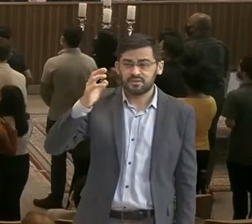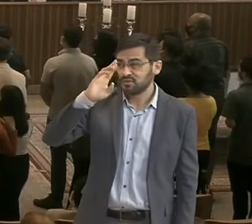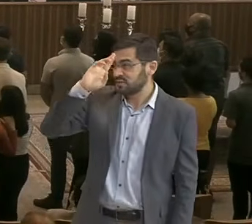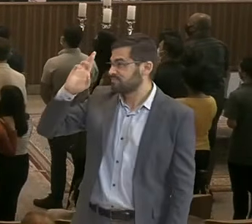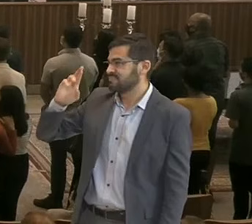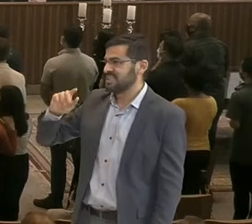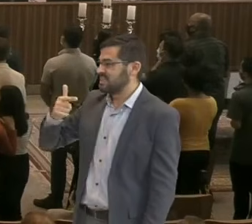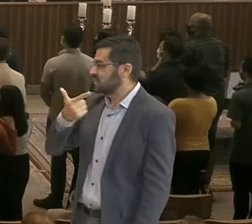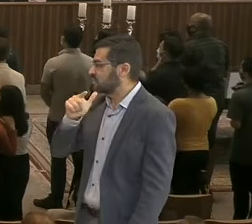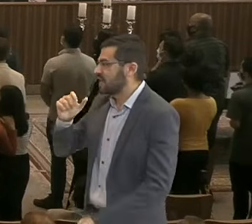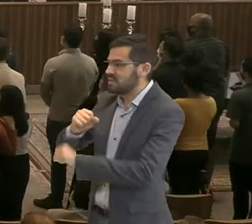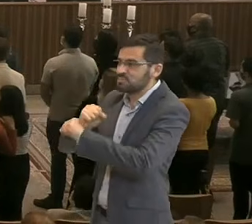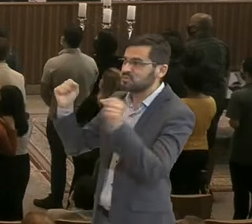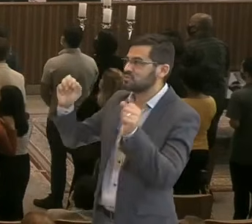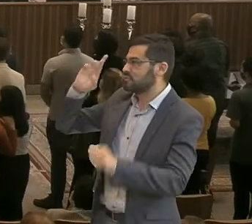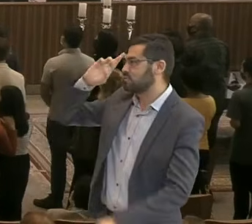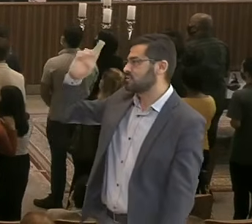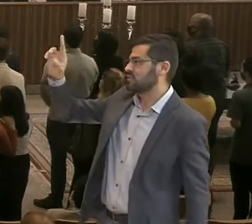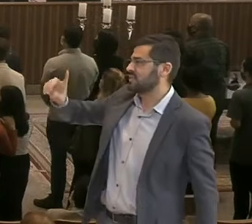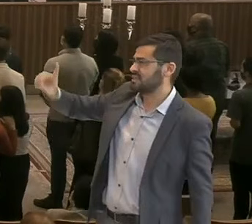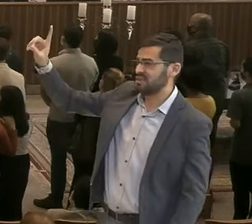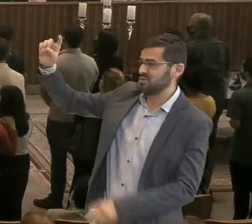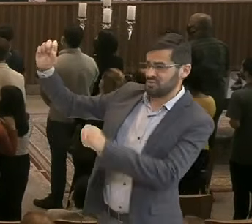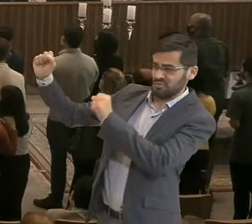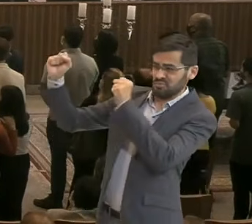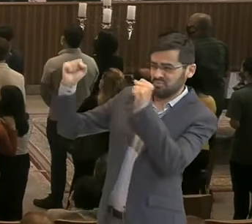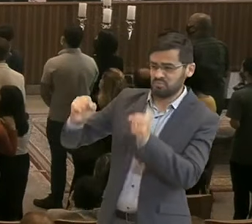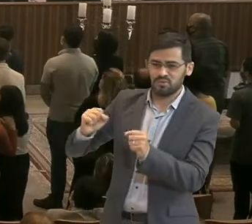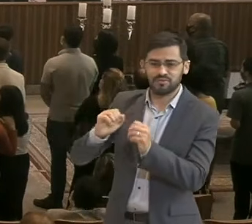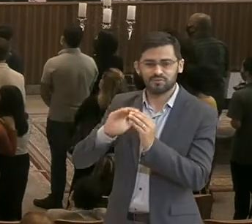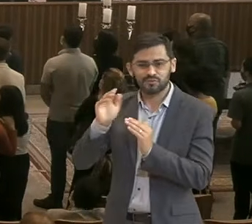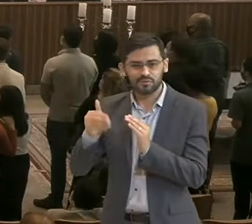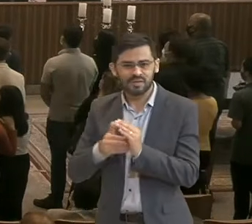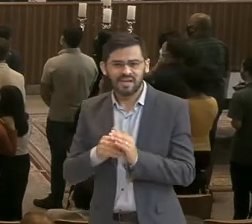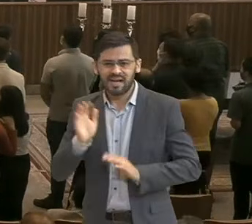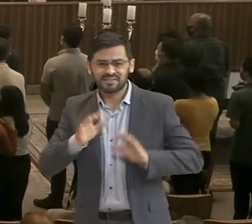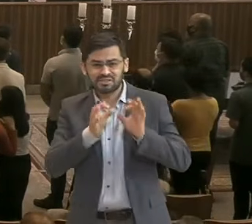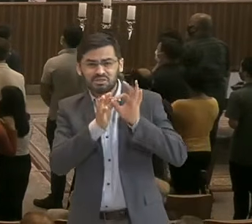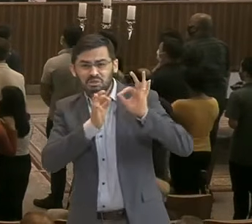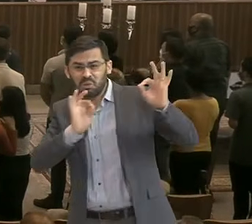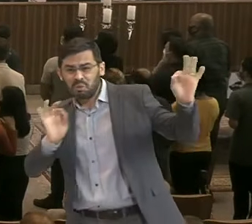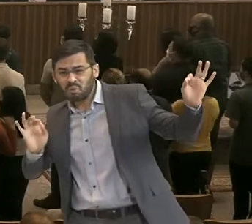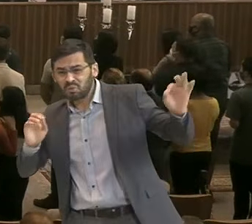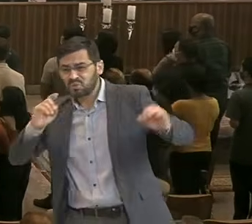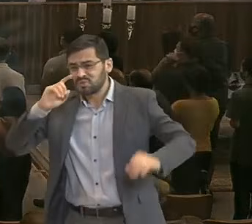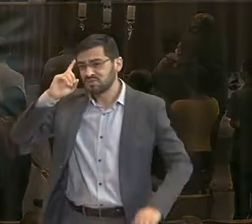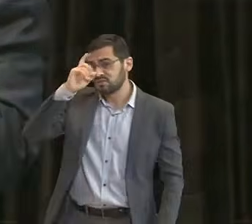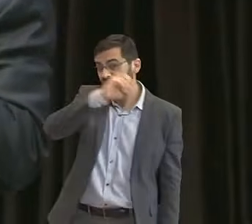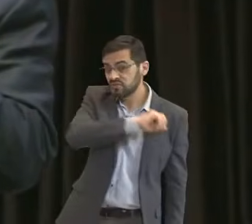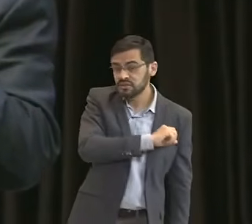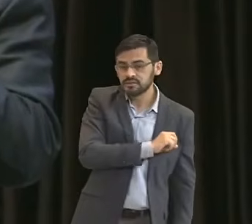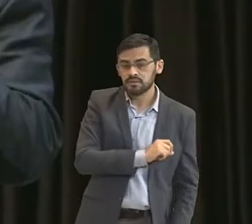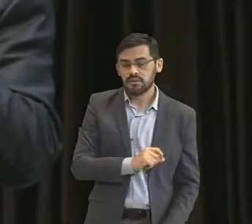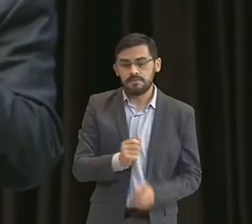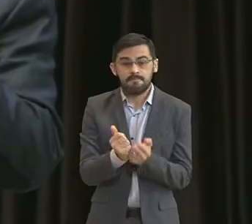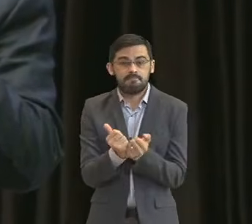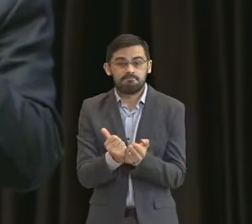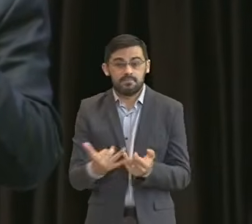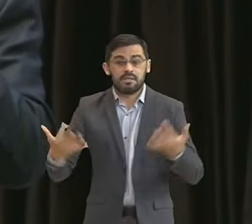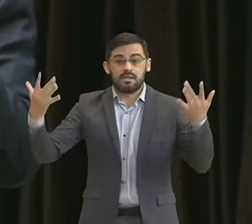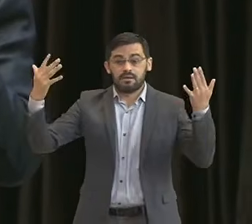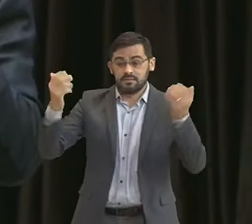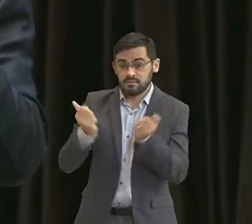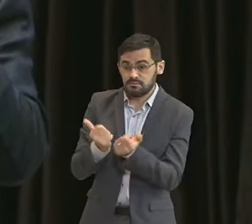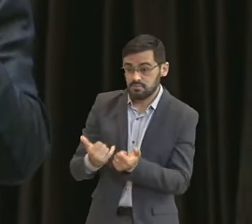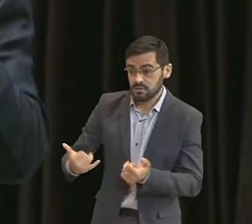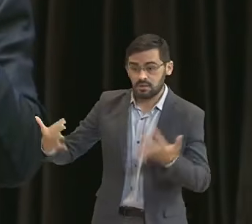não tem nada impossível para o Senhor. Parecia tão longe, tão grande, tão difícil, e de repente milagres começaram a